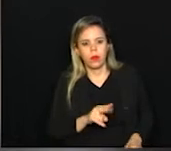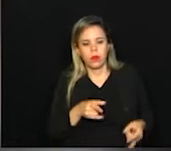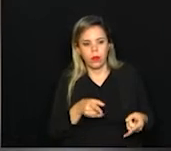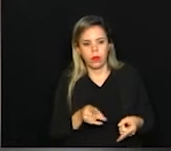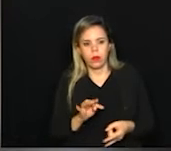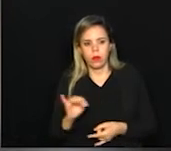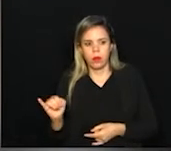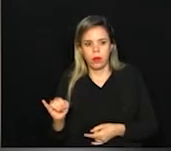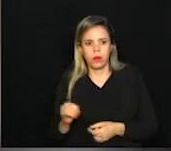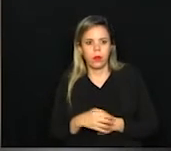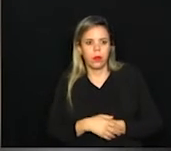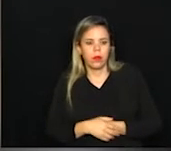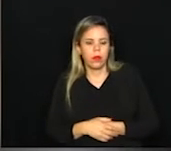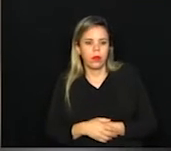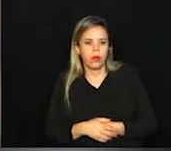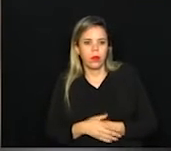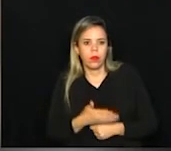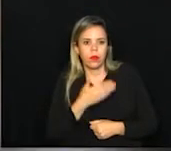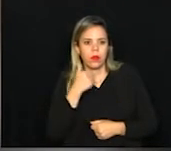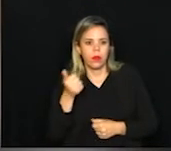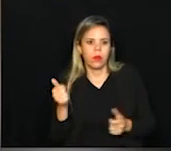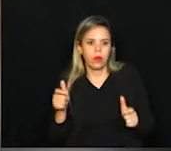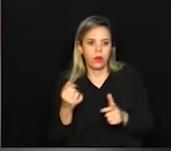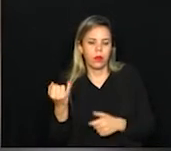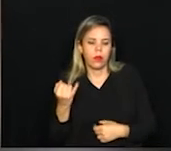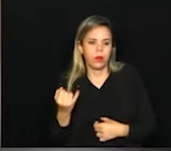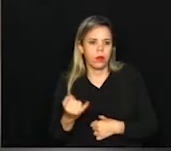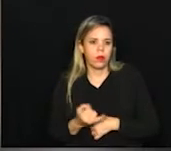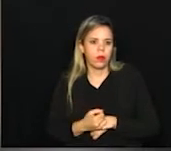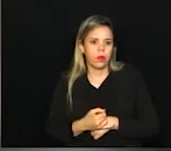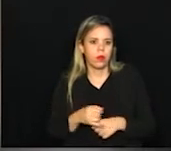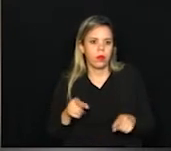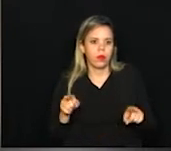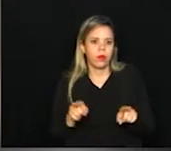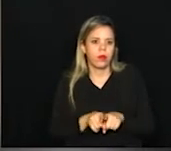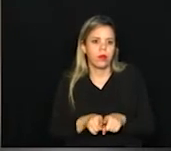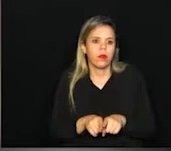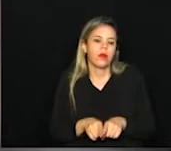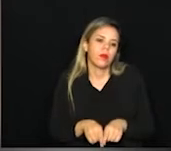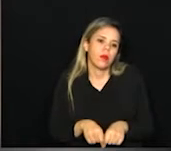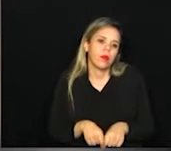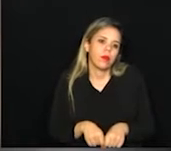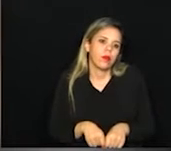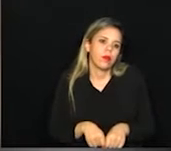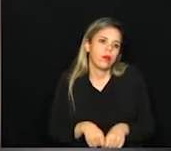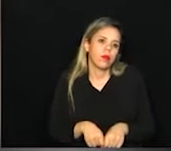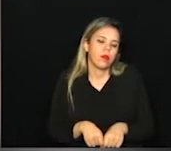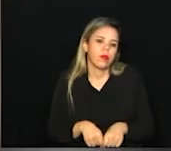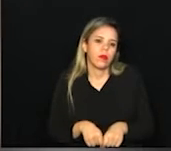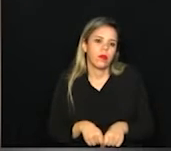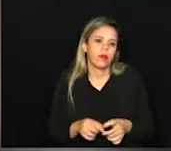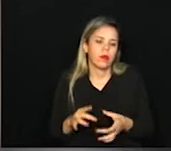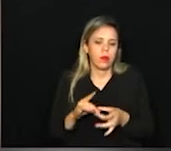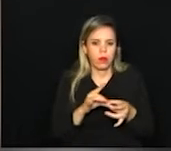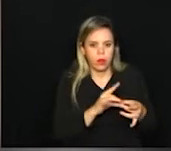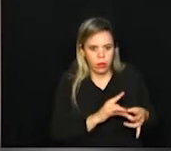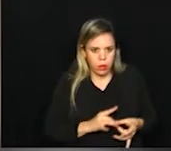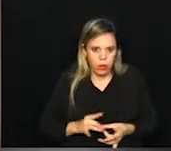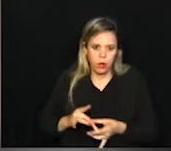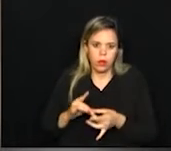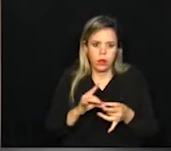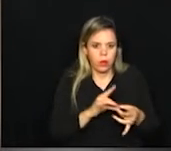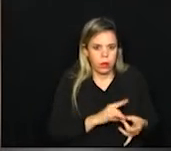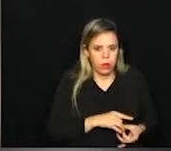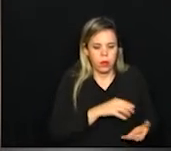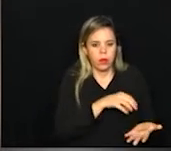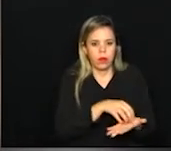UTI. Portanto, uma melhora significativa e também com uma união de todas as regiões, todas